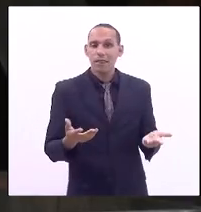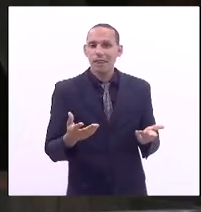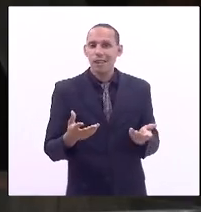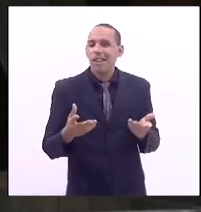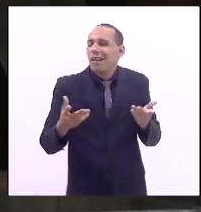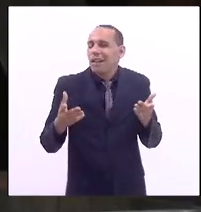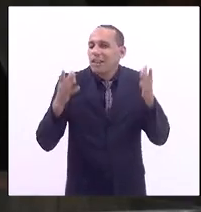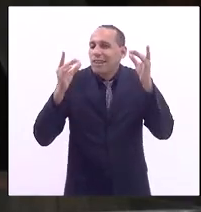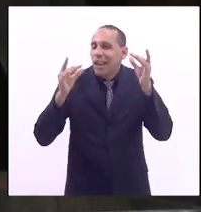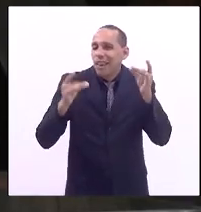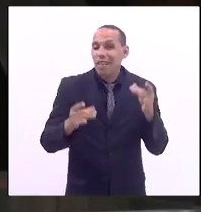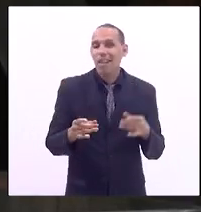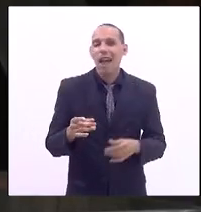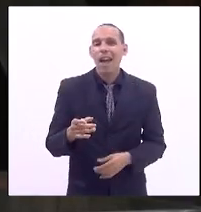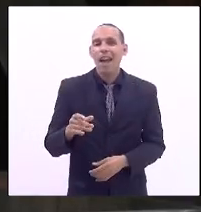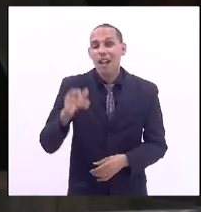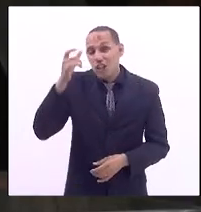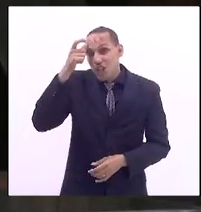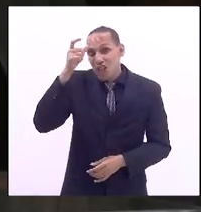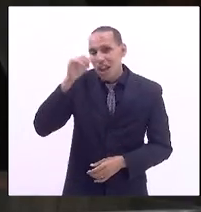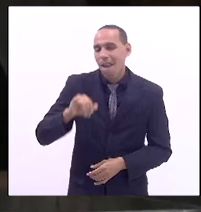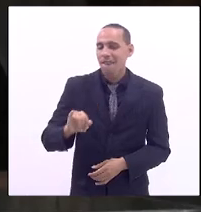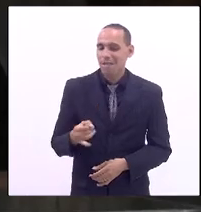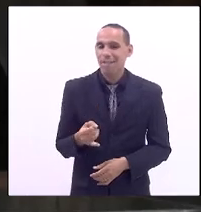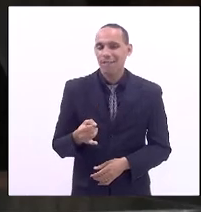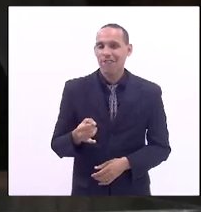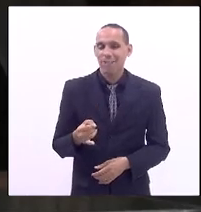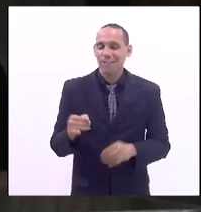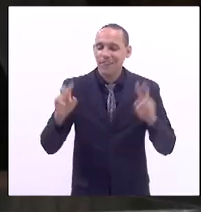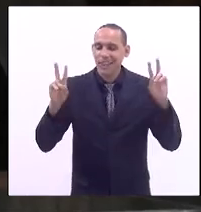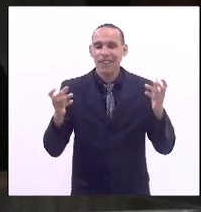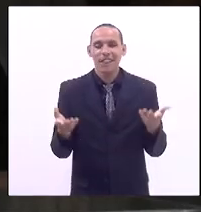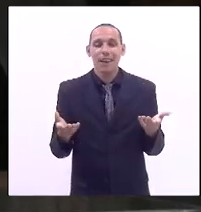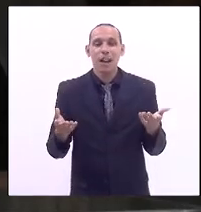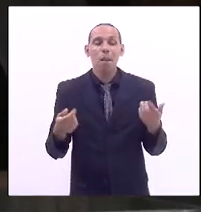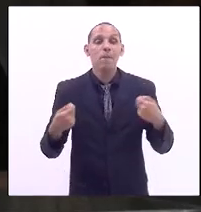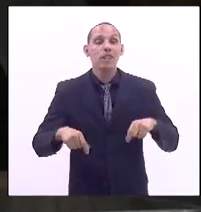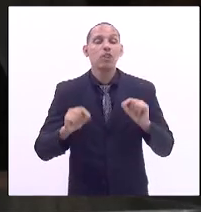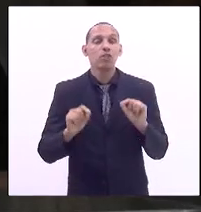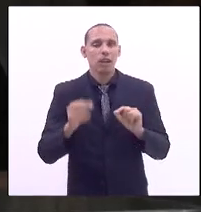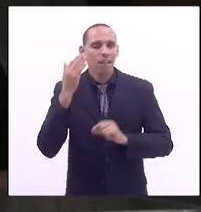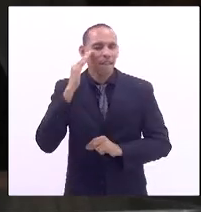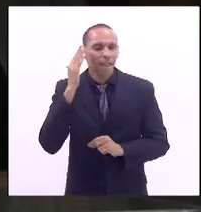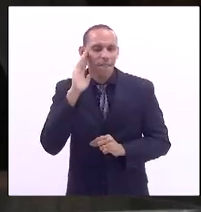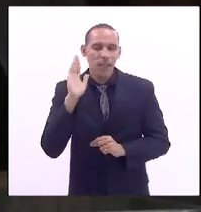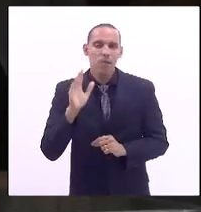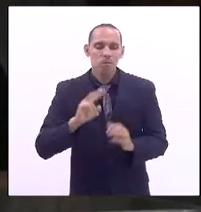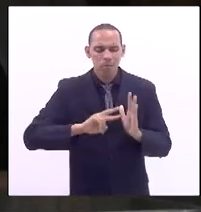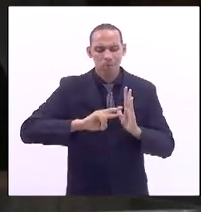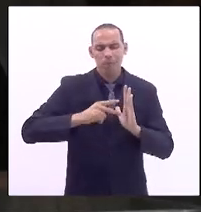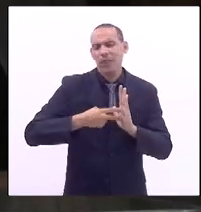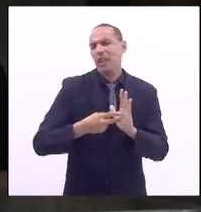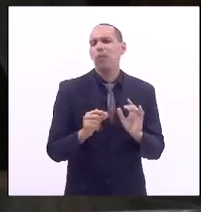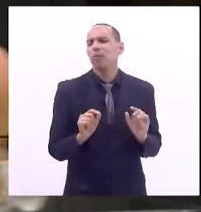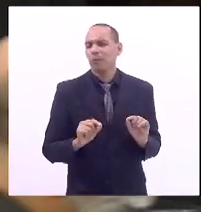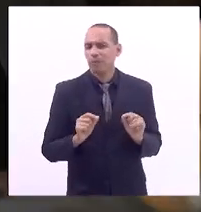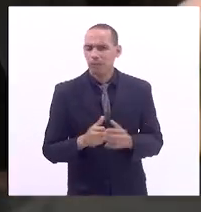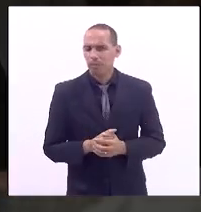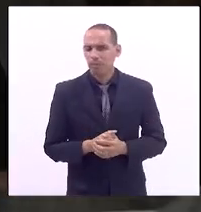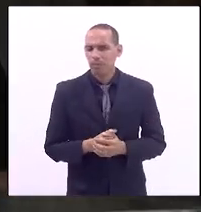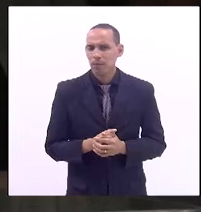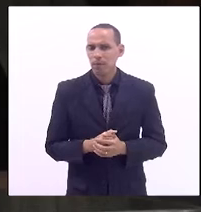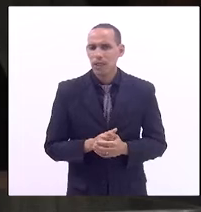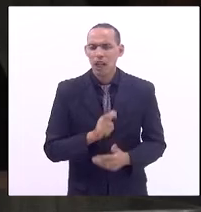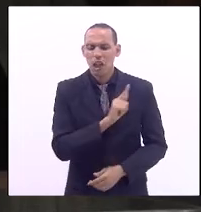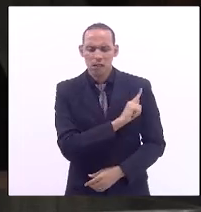mora no detalhe é preciso entender o que significa um projeto como esse e para o qual